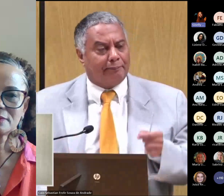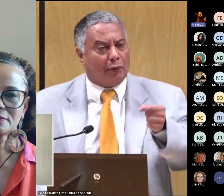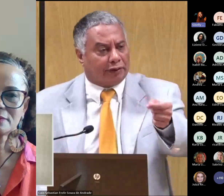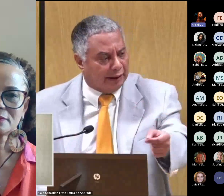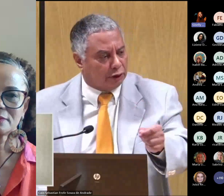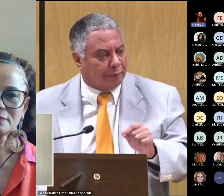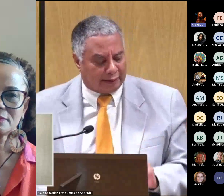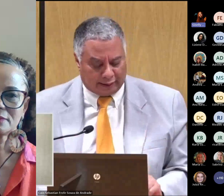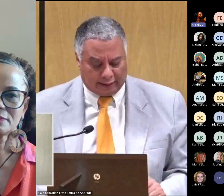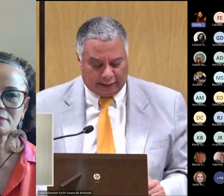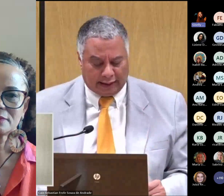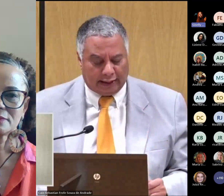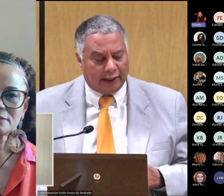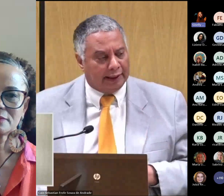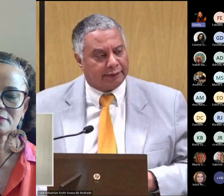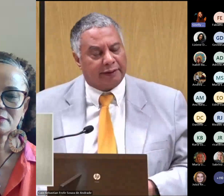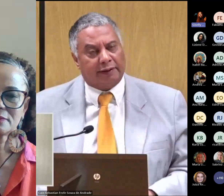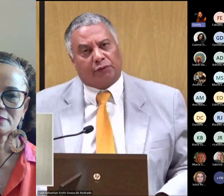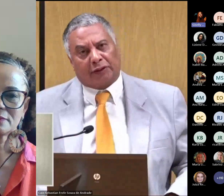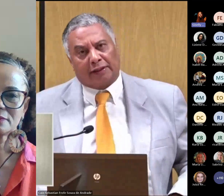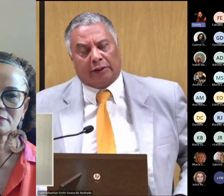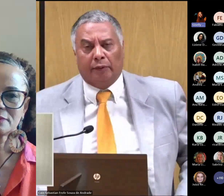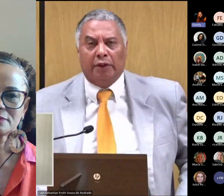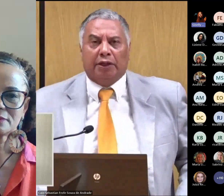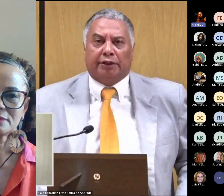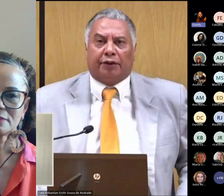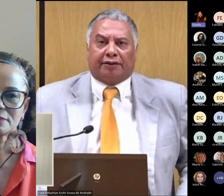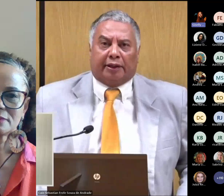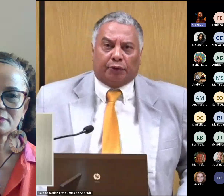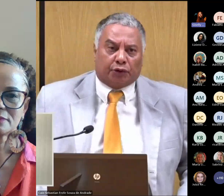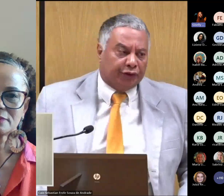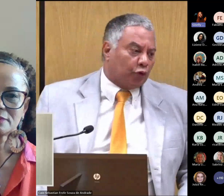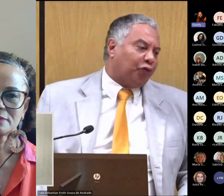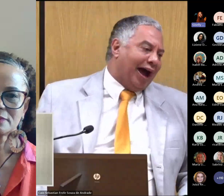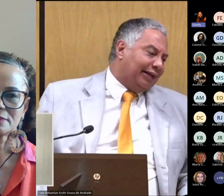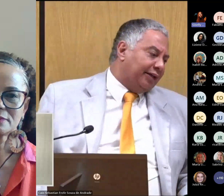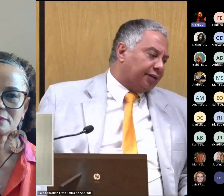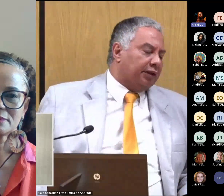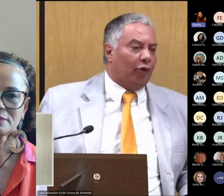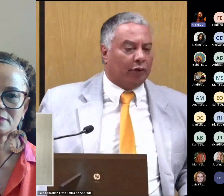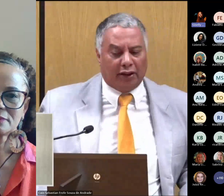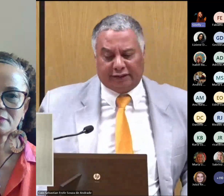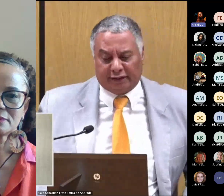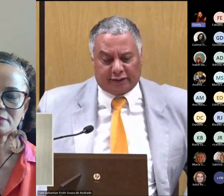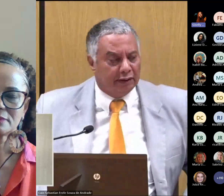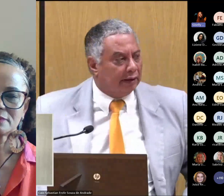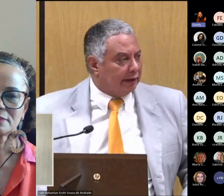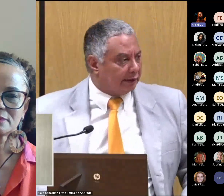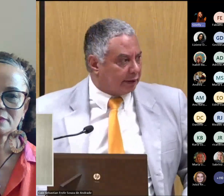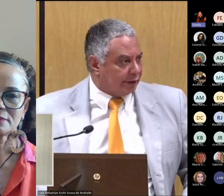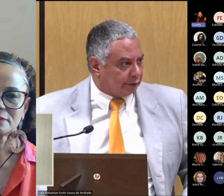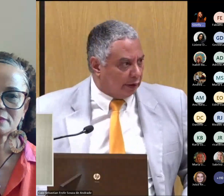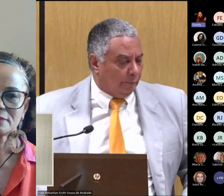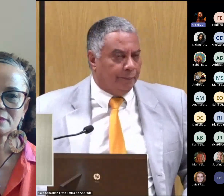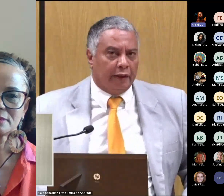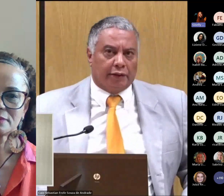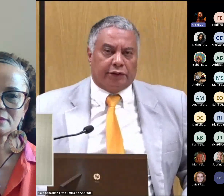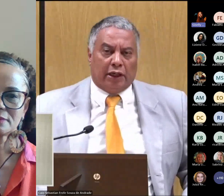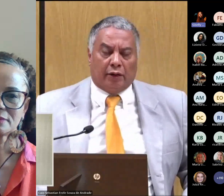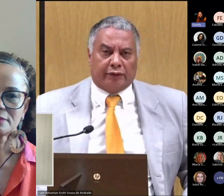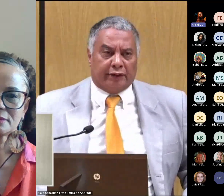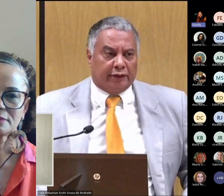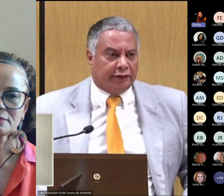pele é importante para a a é identificação e nós temos visto falhas Glamorosas nessa questão